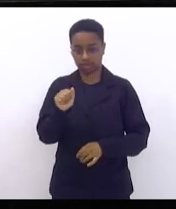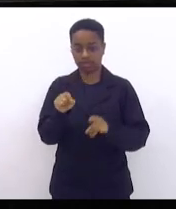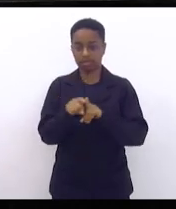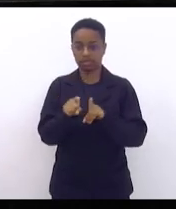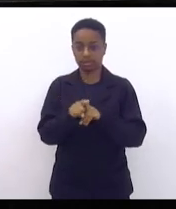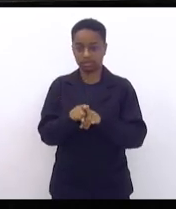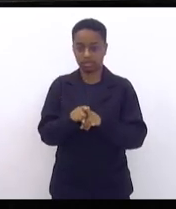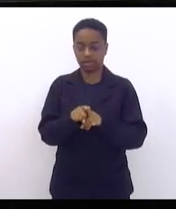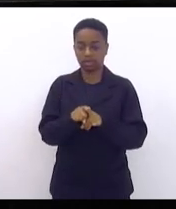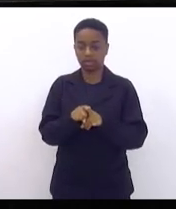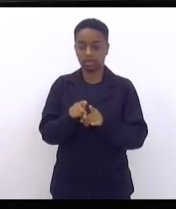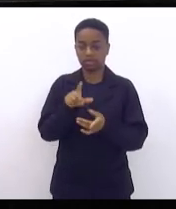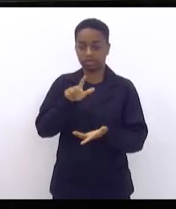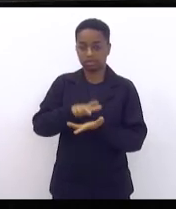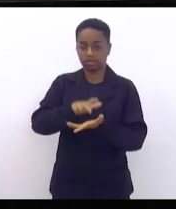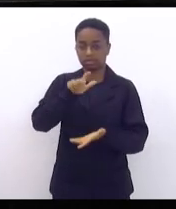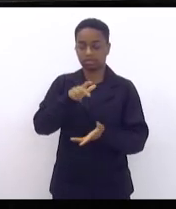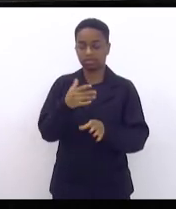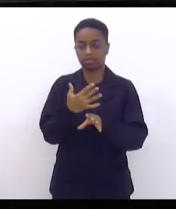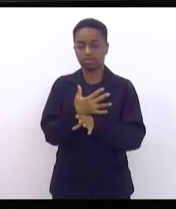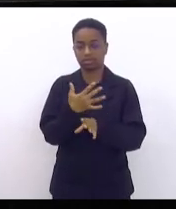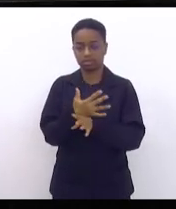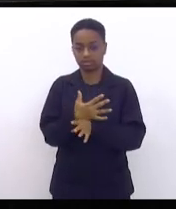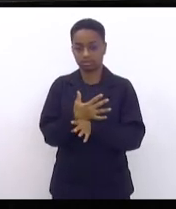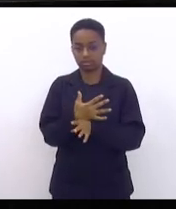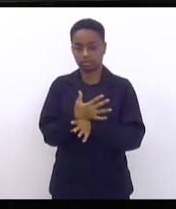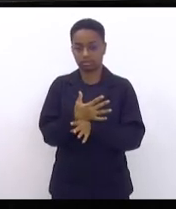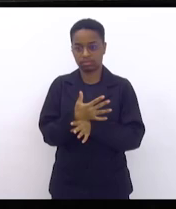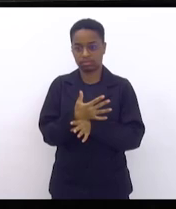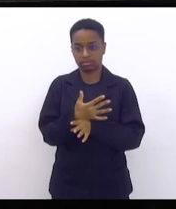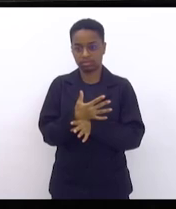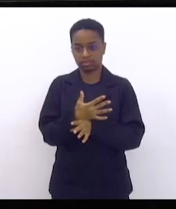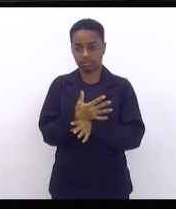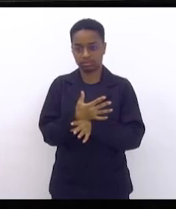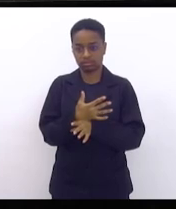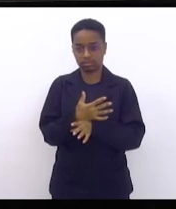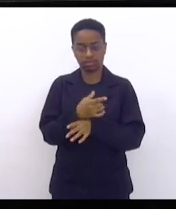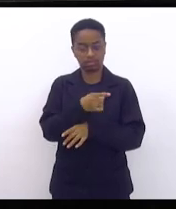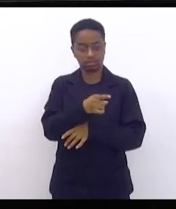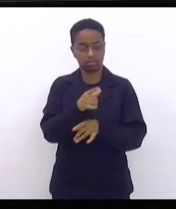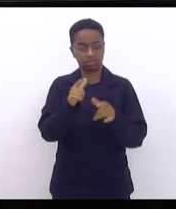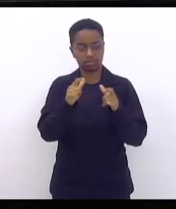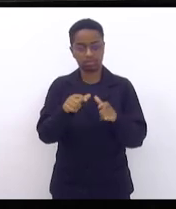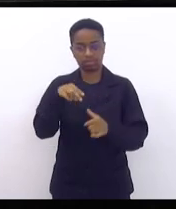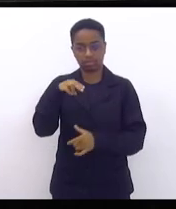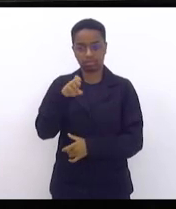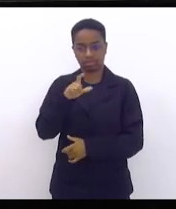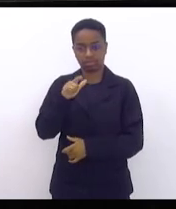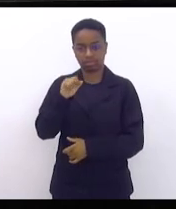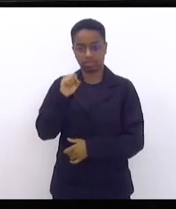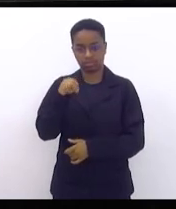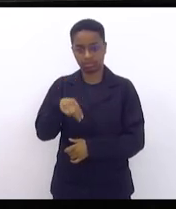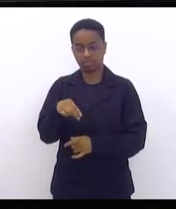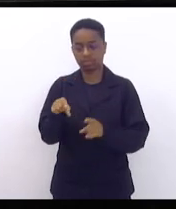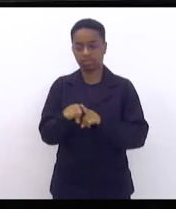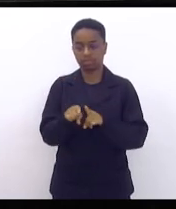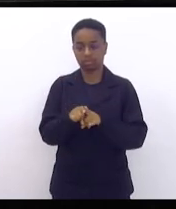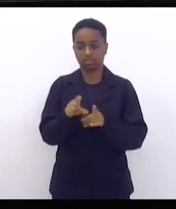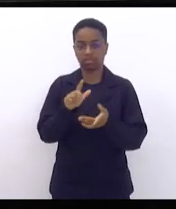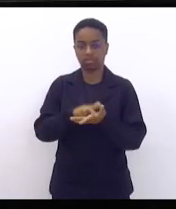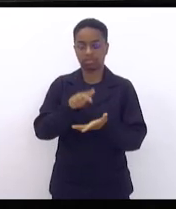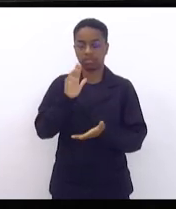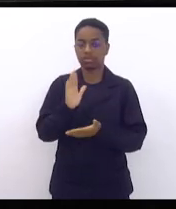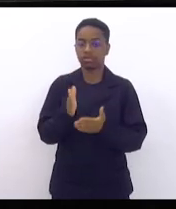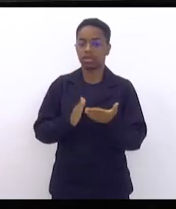tombando pelo município o Terreirão Nelson a gente tá tombando pelo Município também já